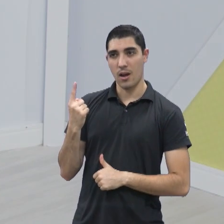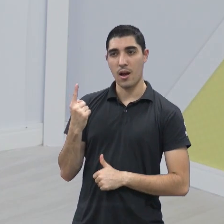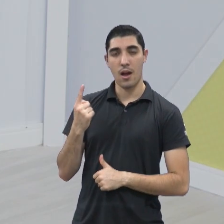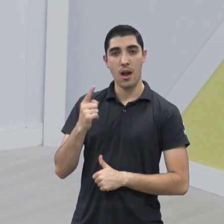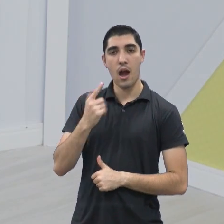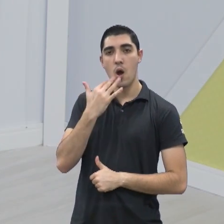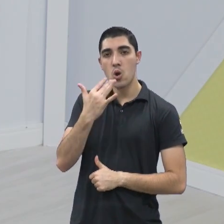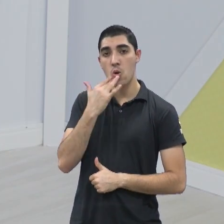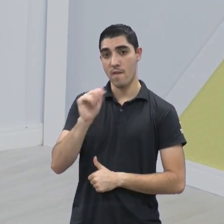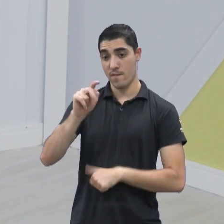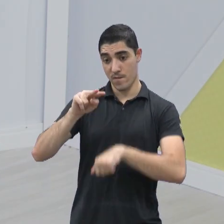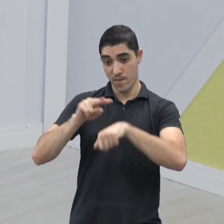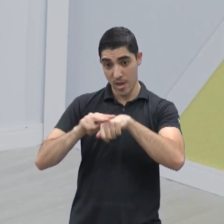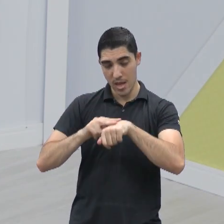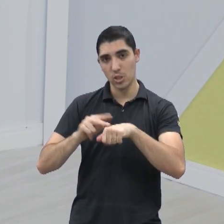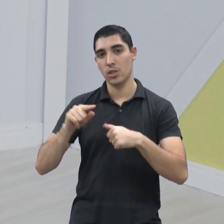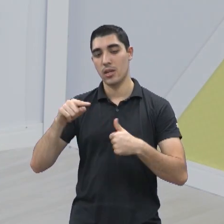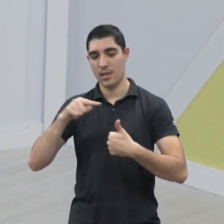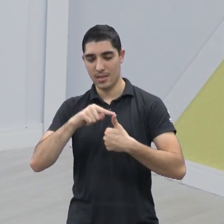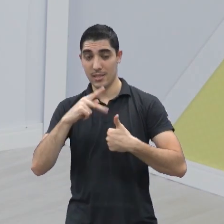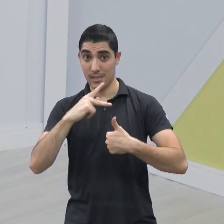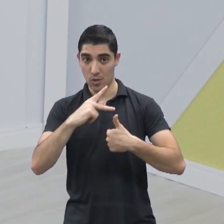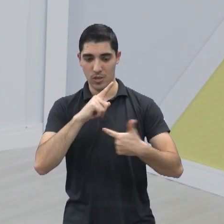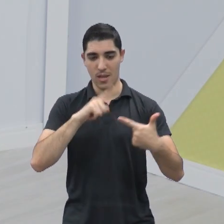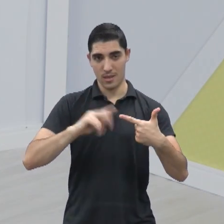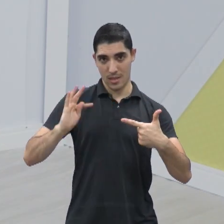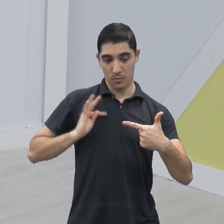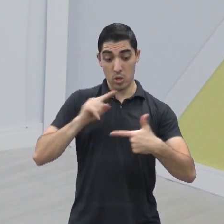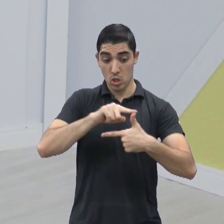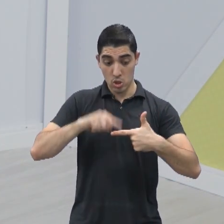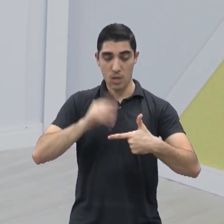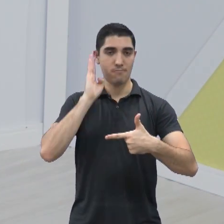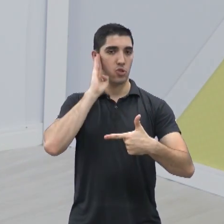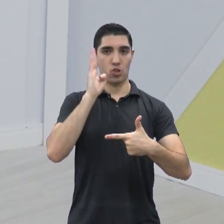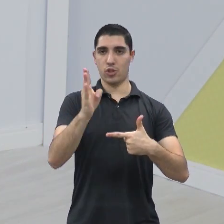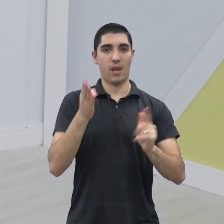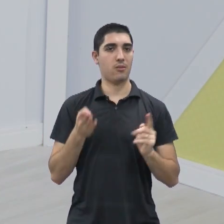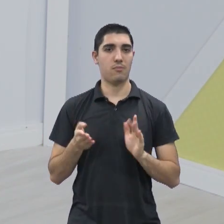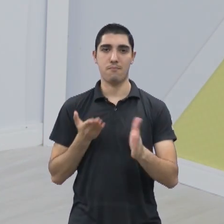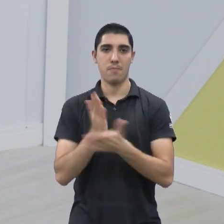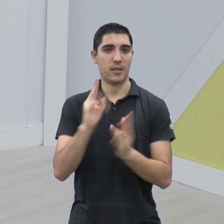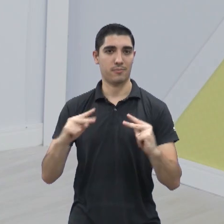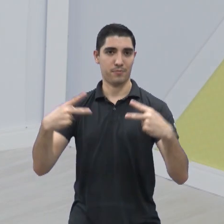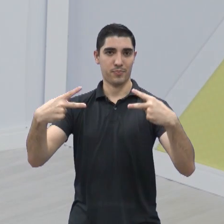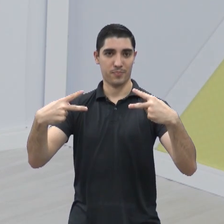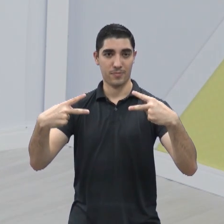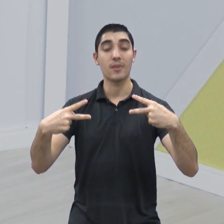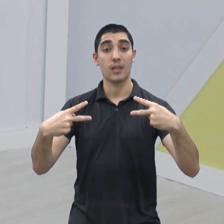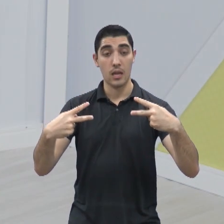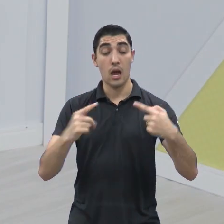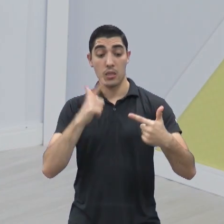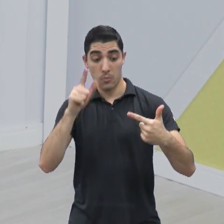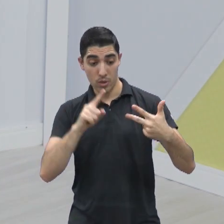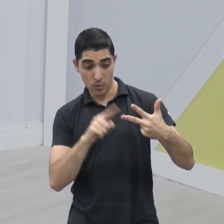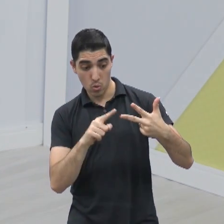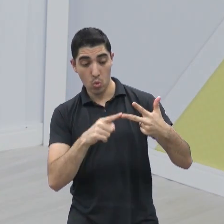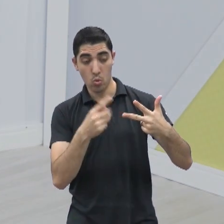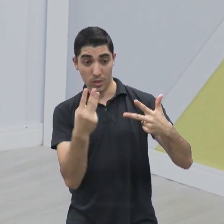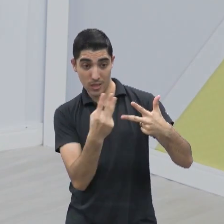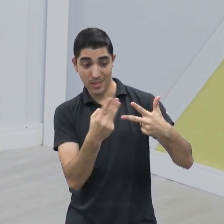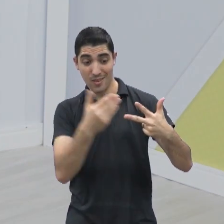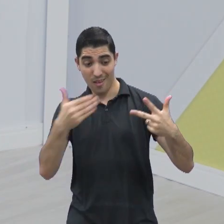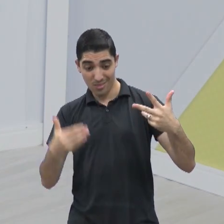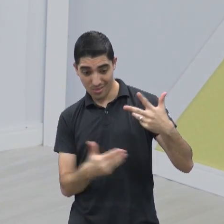José e Taboão, já avançam direto para semifinais. O terceiro vai enfrentar o sexto e o quarto vai enfrentar enfrentar o quinto, como se fosse